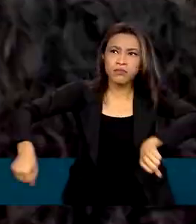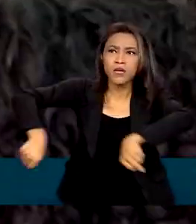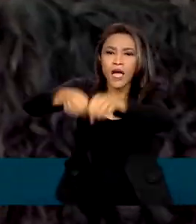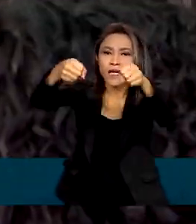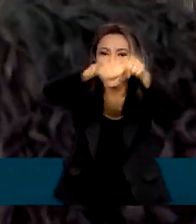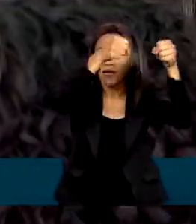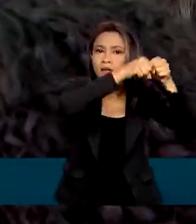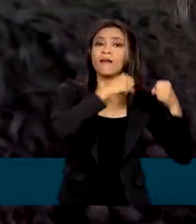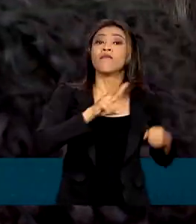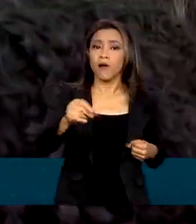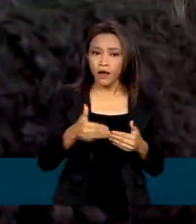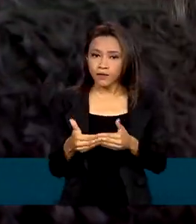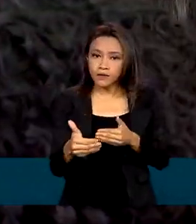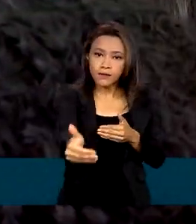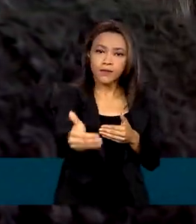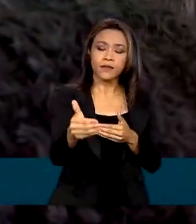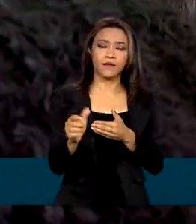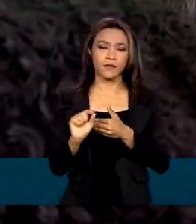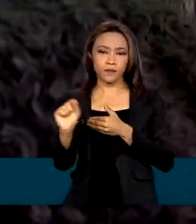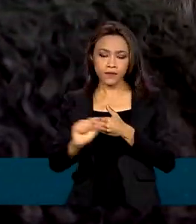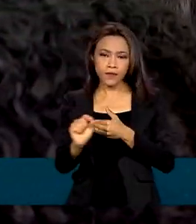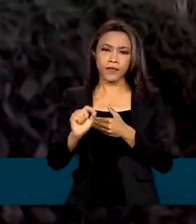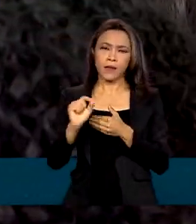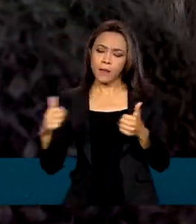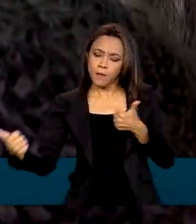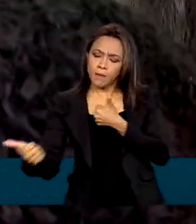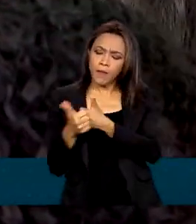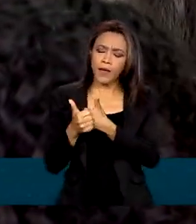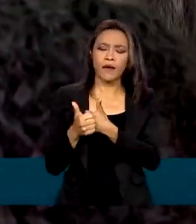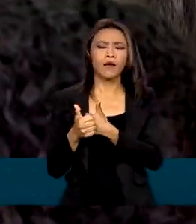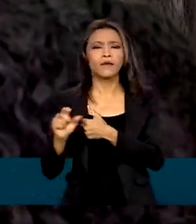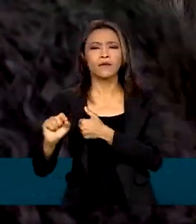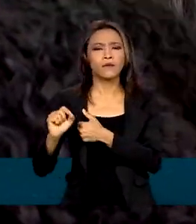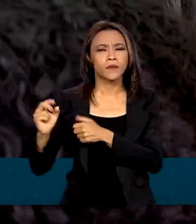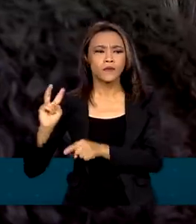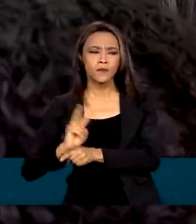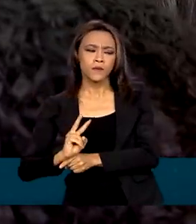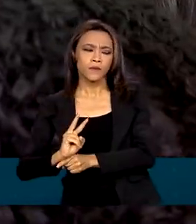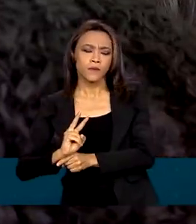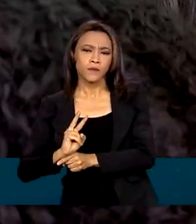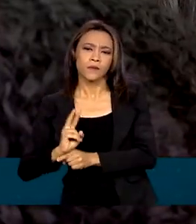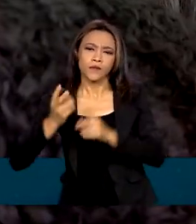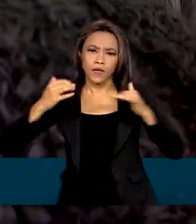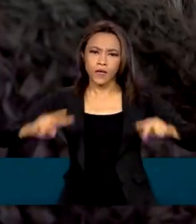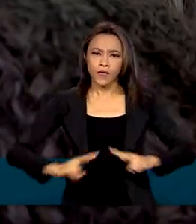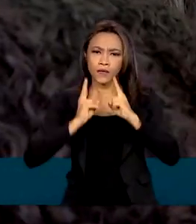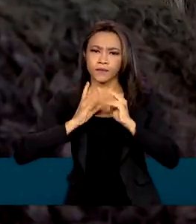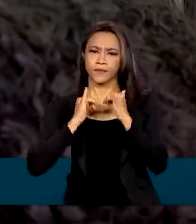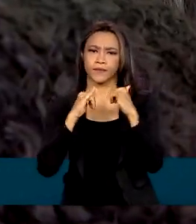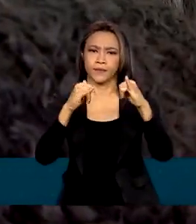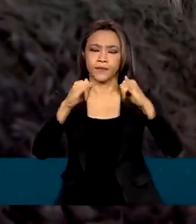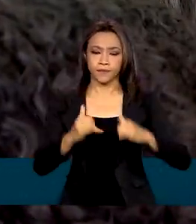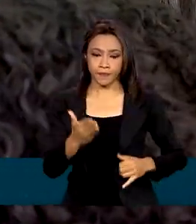elétrico, haverá ações focais próximas às torres de transmissão de energia. A situação está